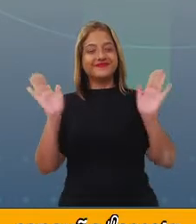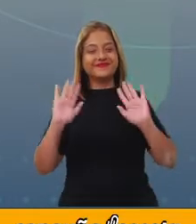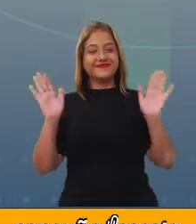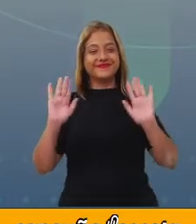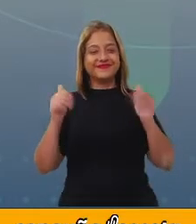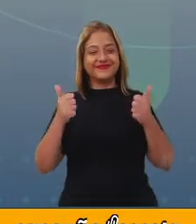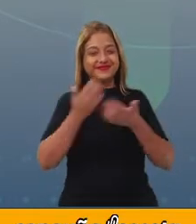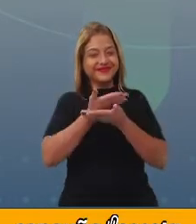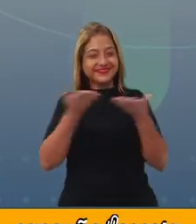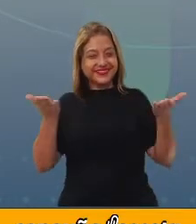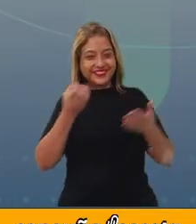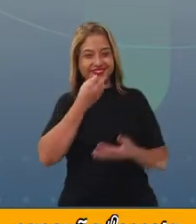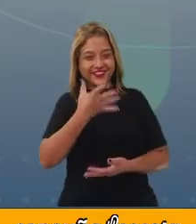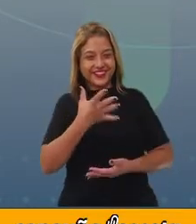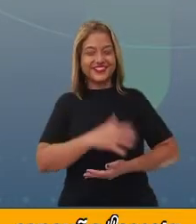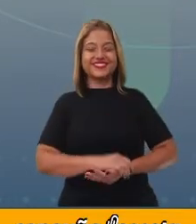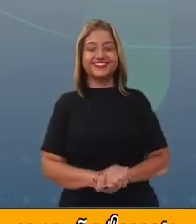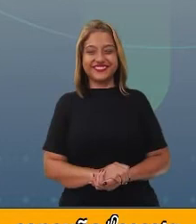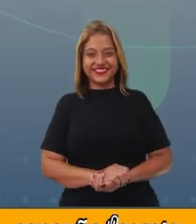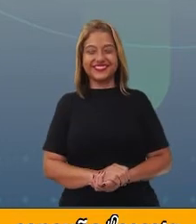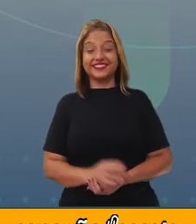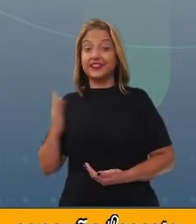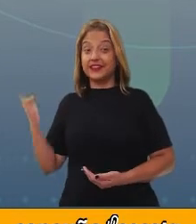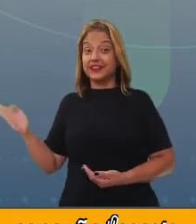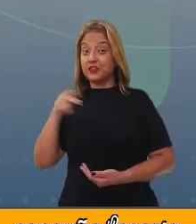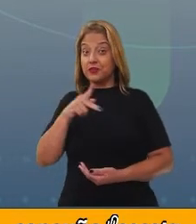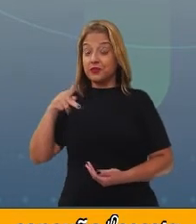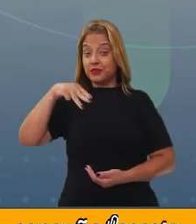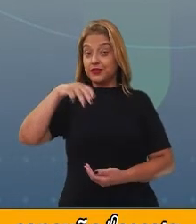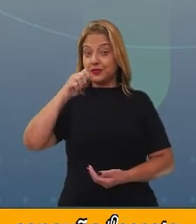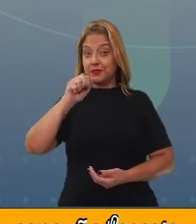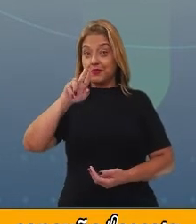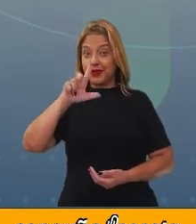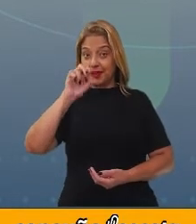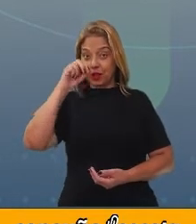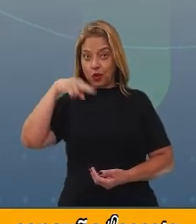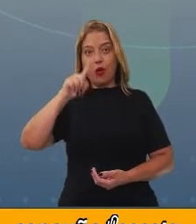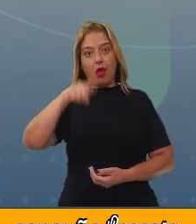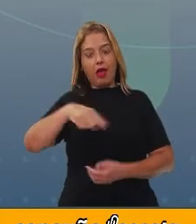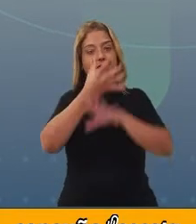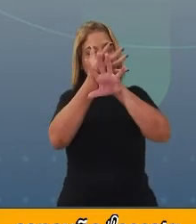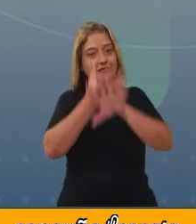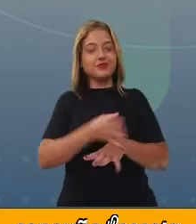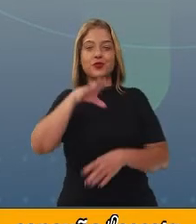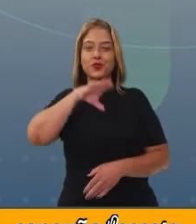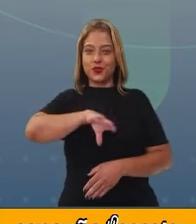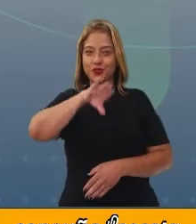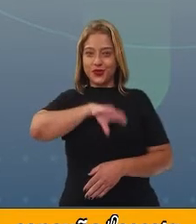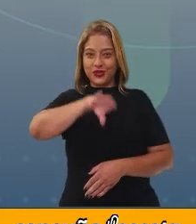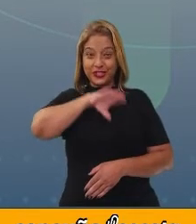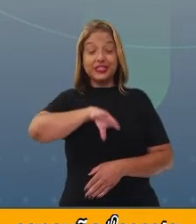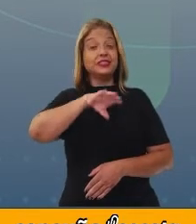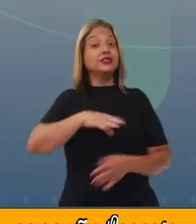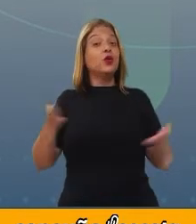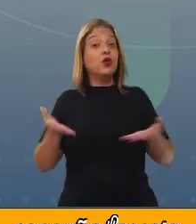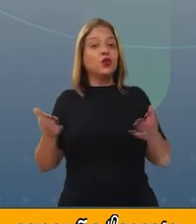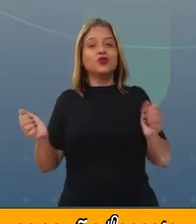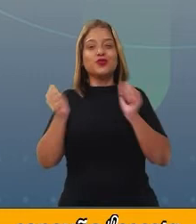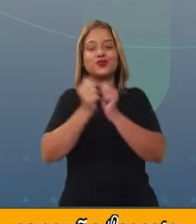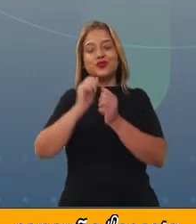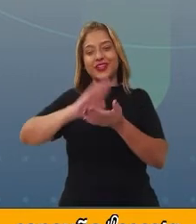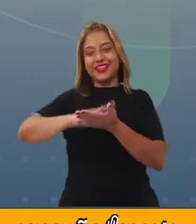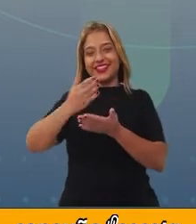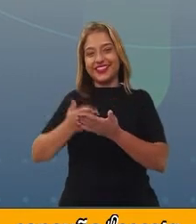Olá, pessoal, tudo bem com vocês? Eu sou o professor Marlon, professor de língua portuguesa, e hoje estou na companhia da